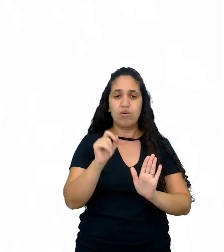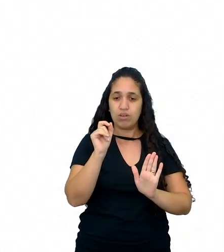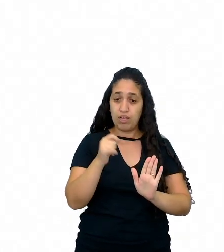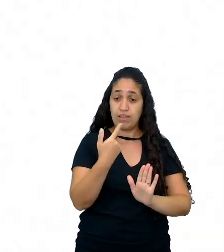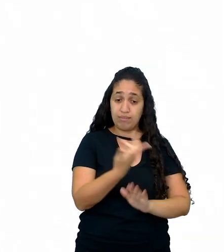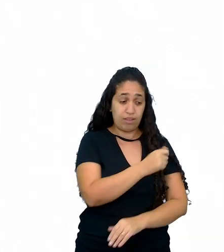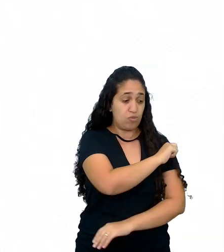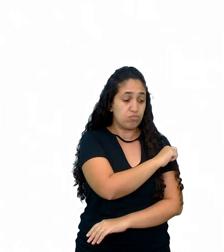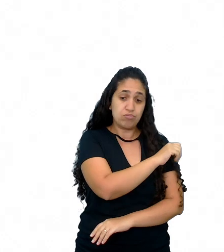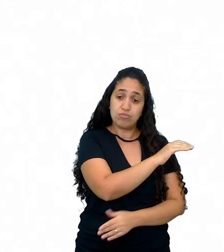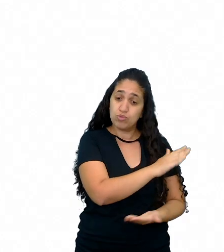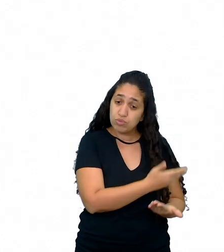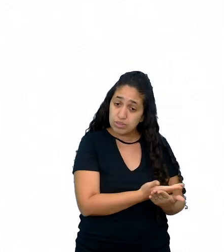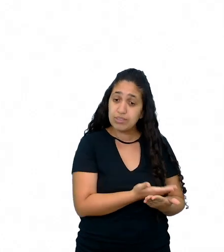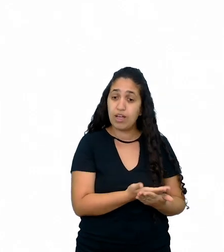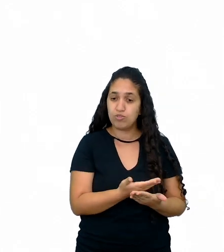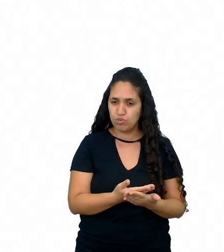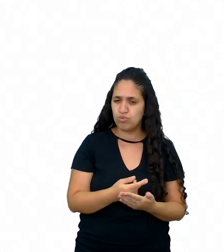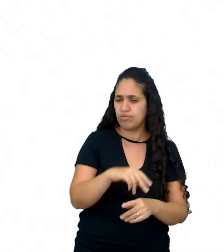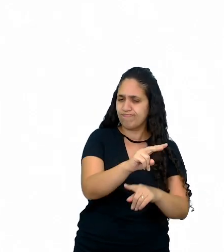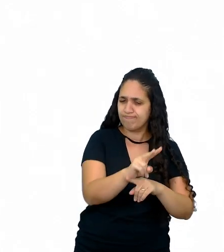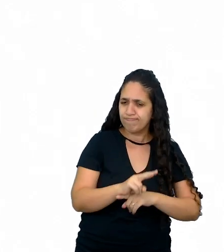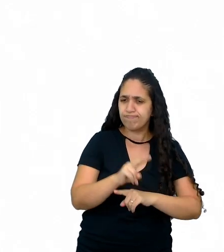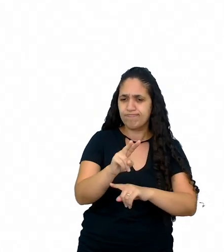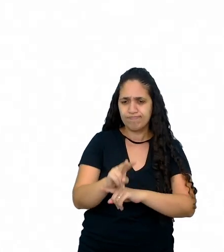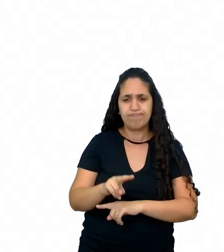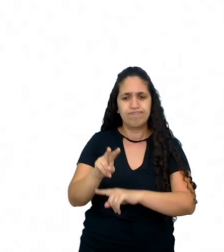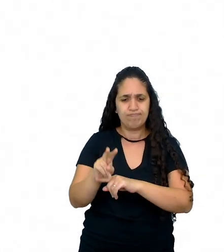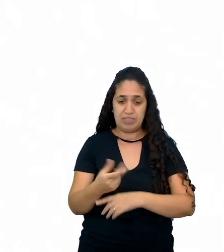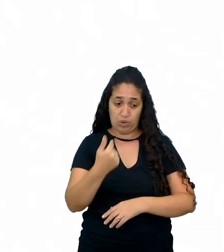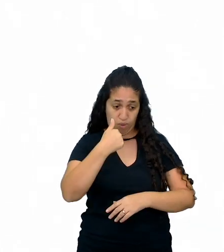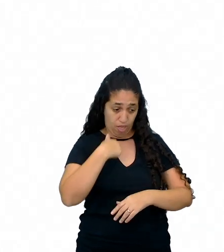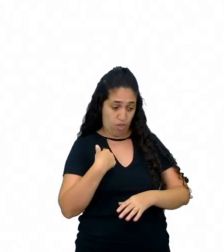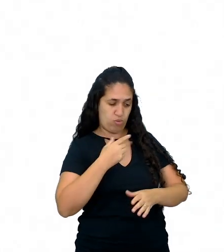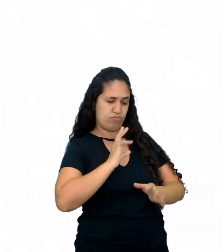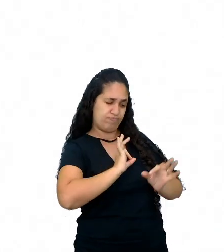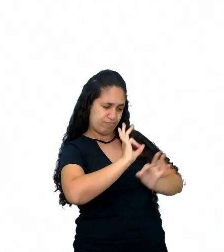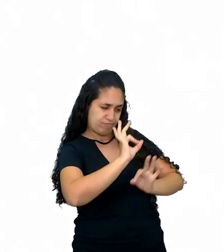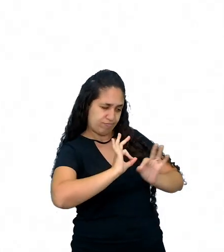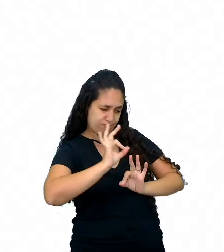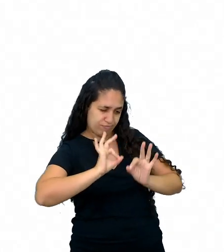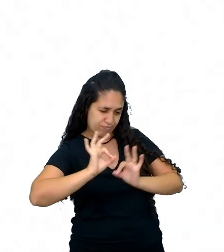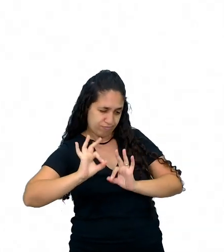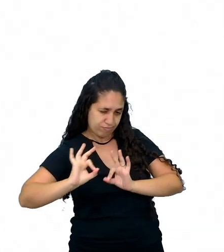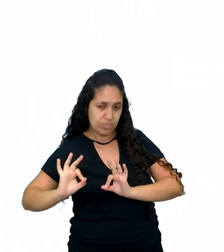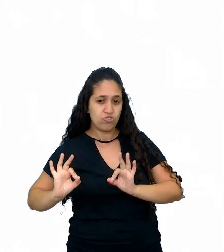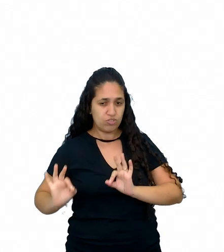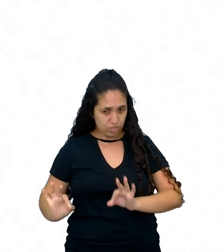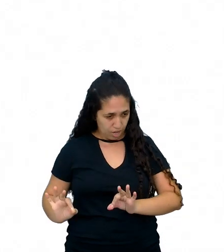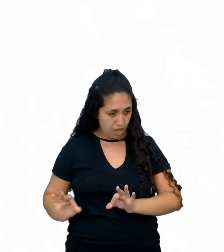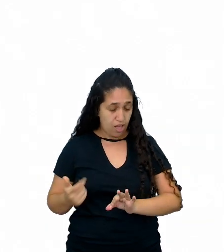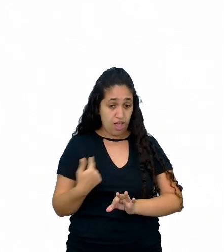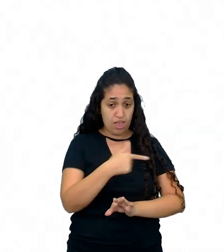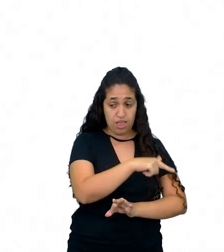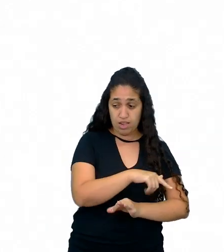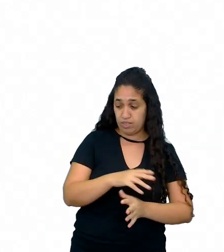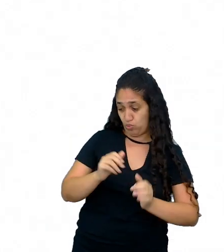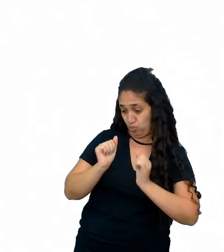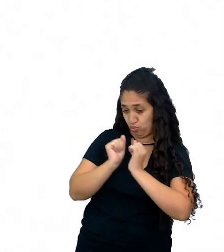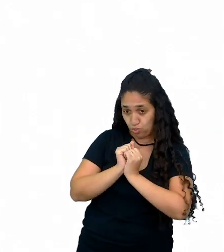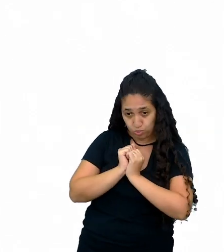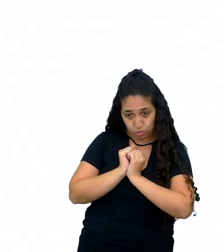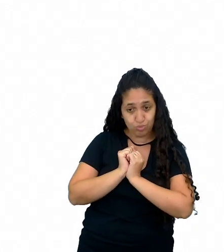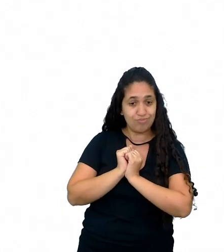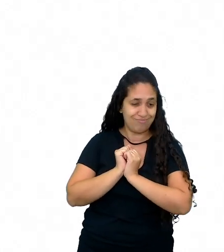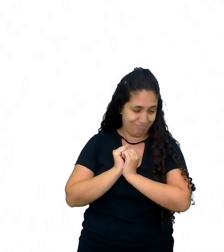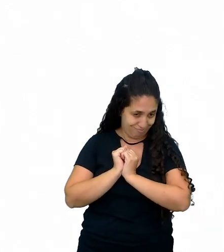alunos começam a fazer a coleta. Depois que eu fiz todo um planejamento, um esboço do projeto, os estudantes comigo, né?